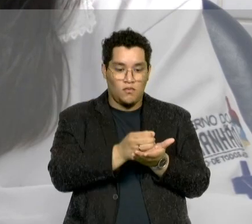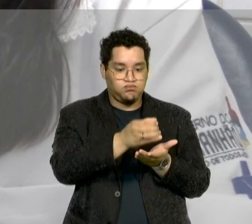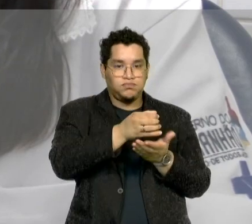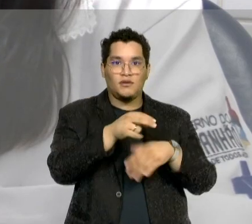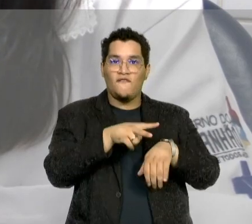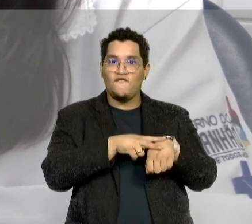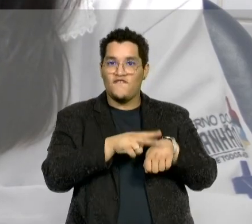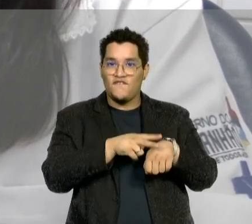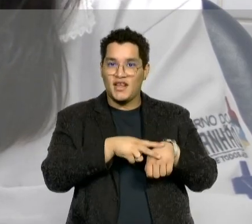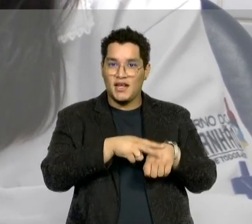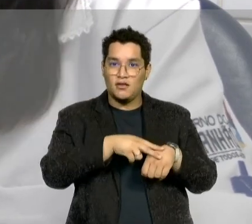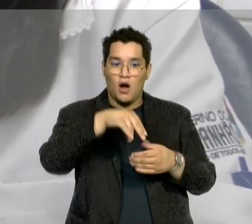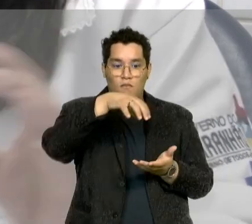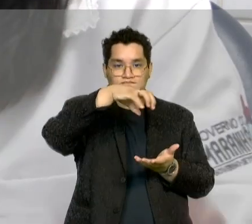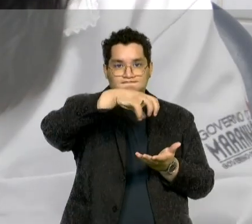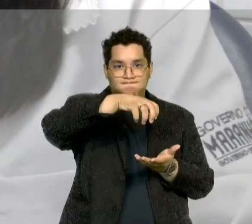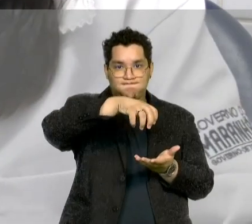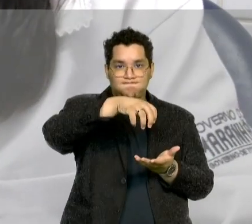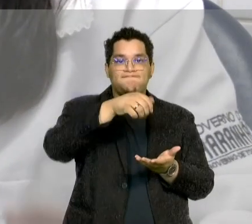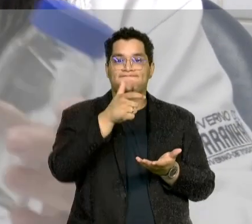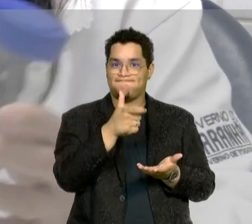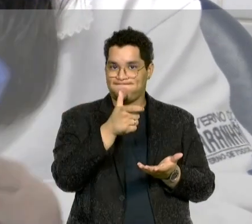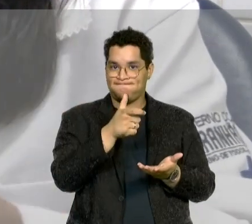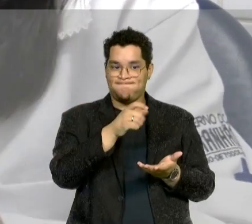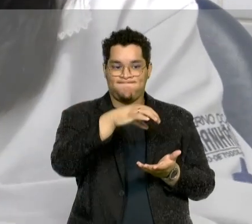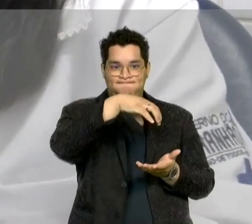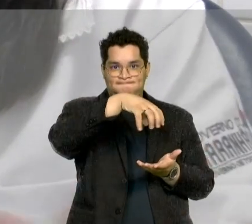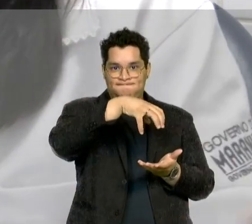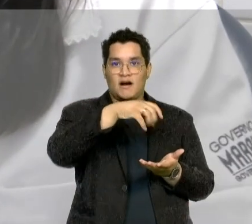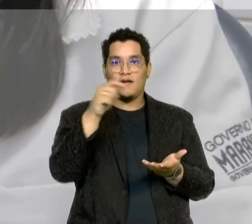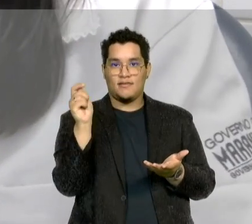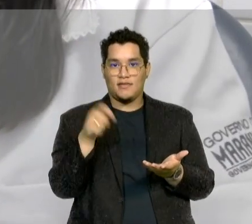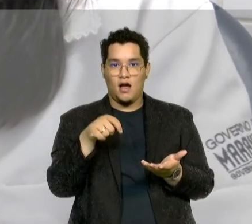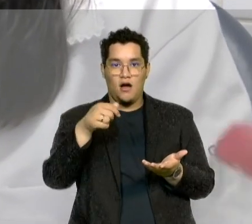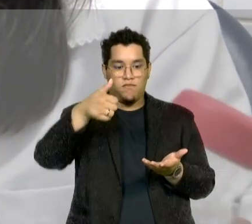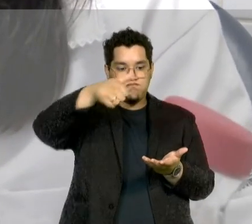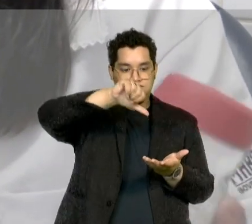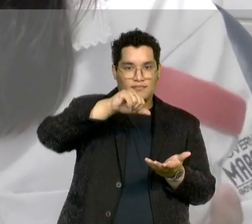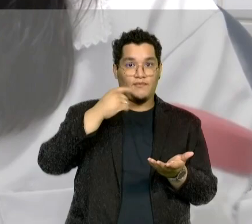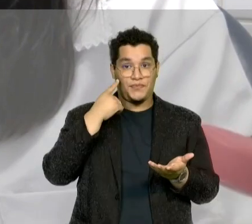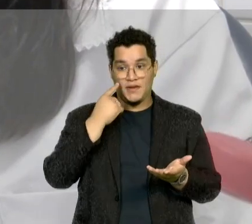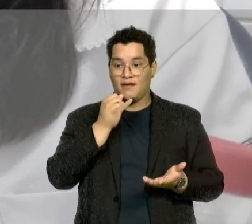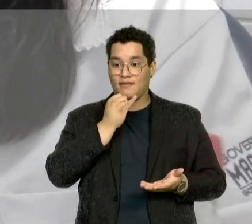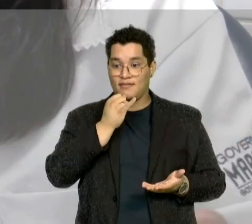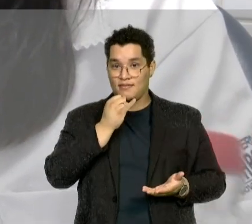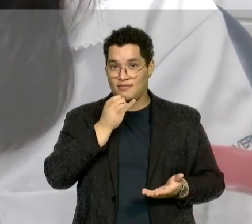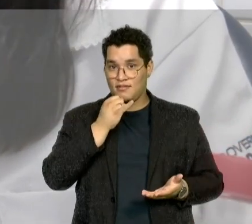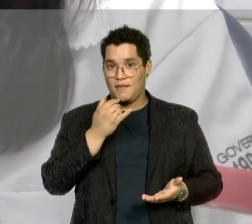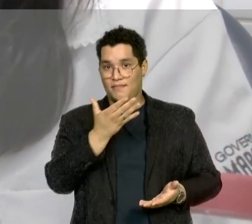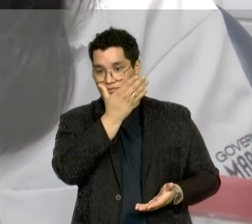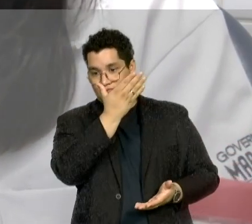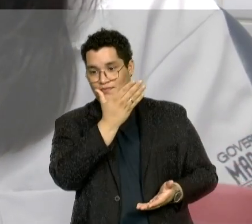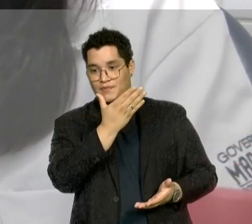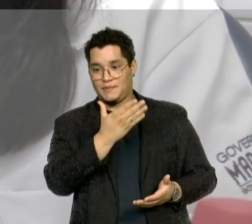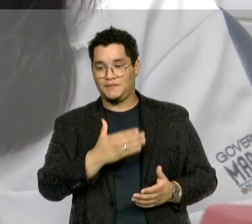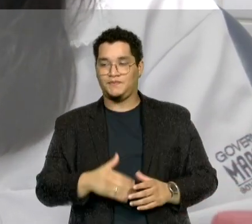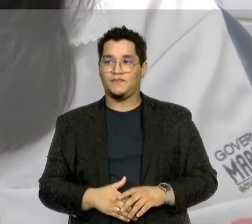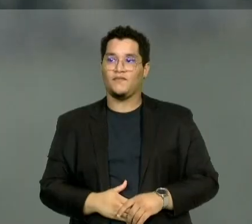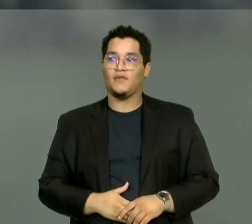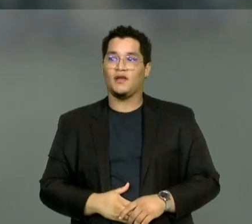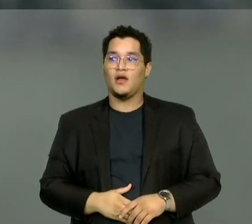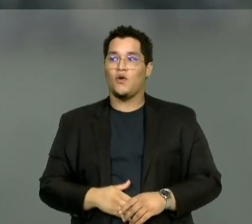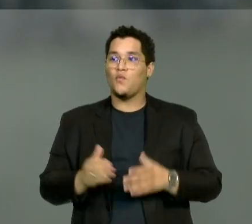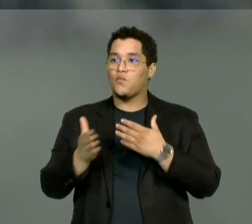tampa plástica e boca larga, né? Tipo esses frasquinhos aqui, que são café solúvel, qualquer marca de café